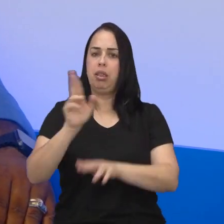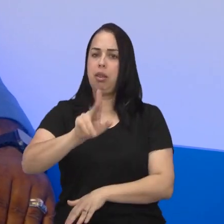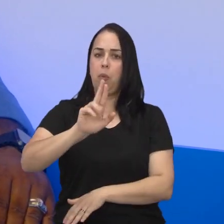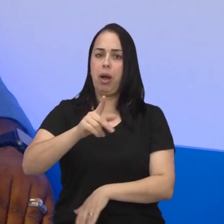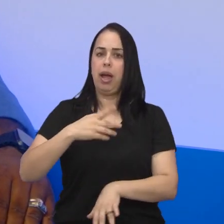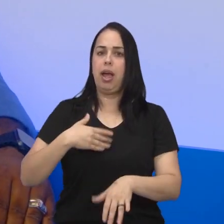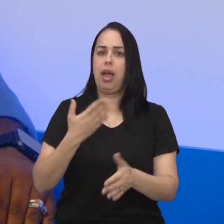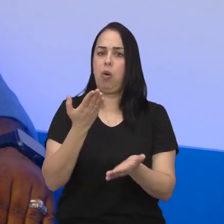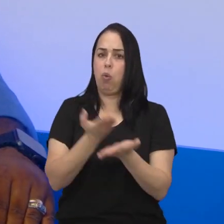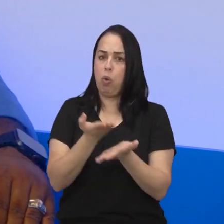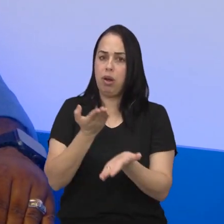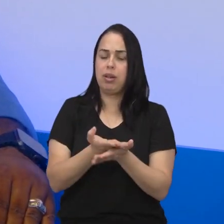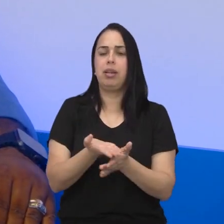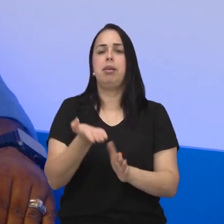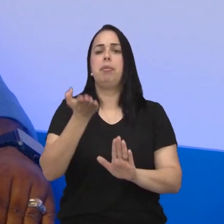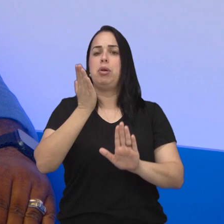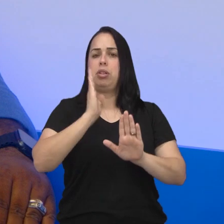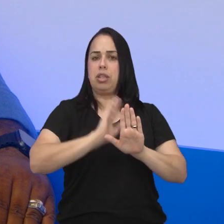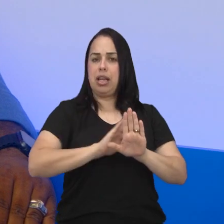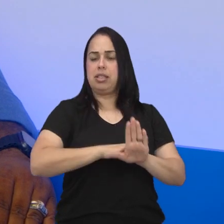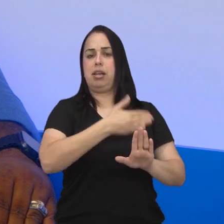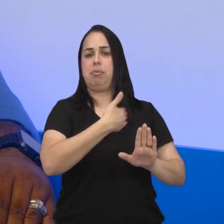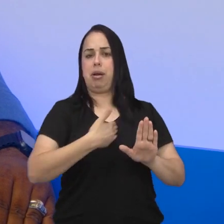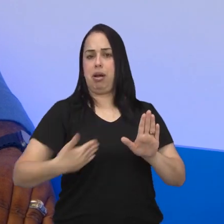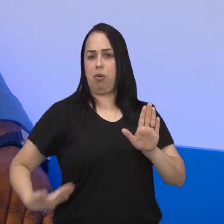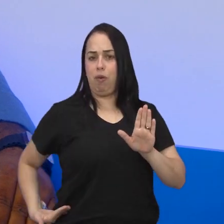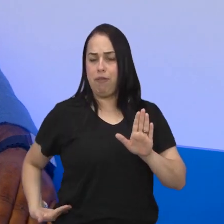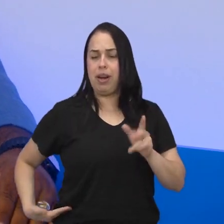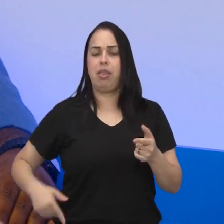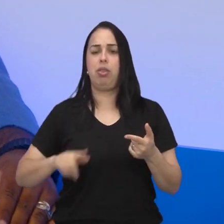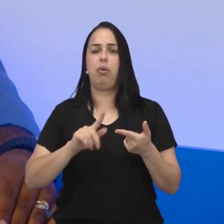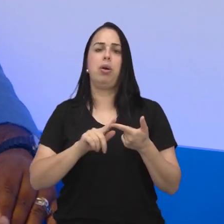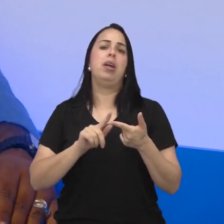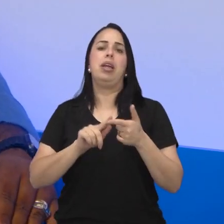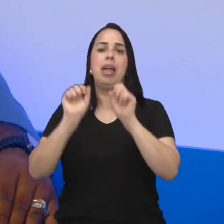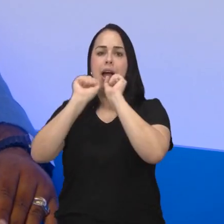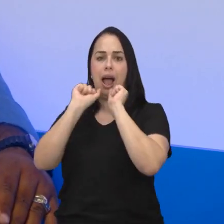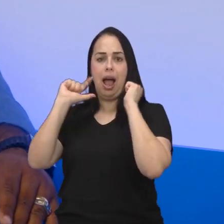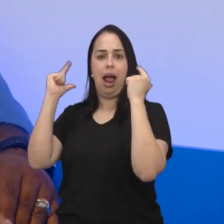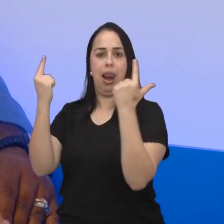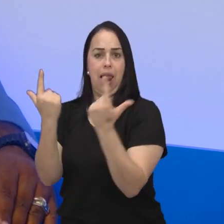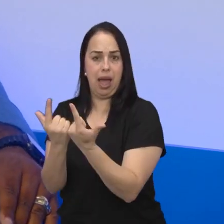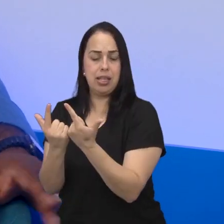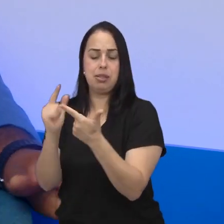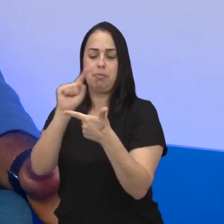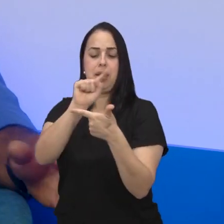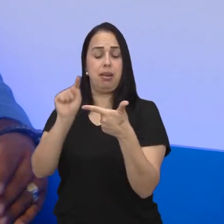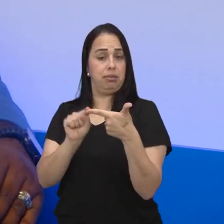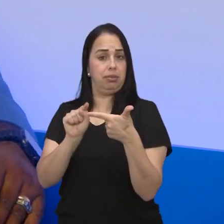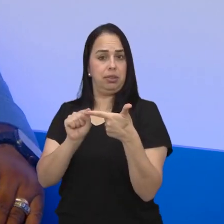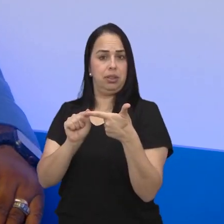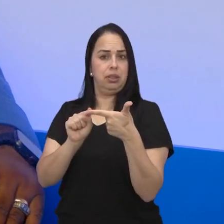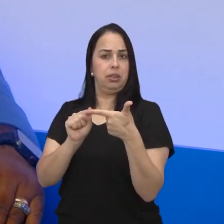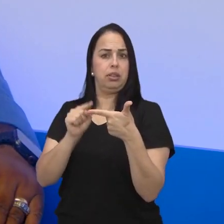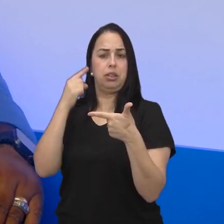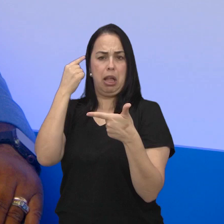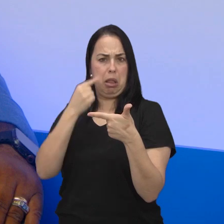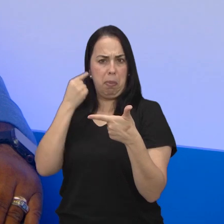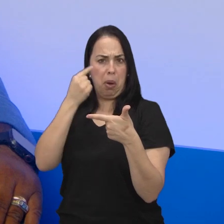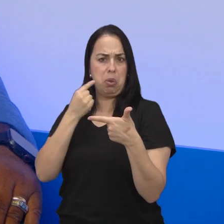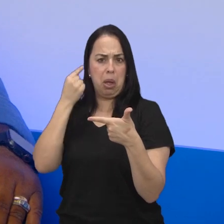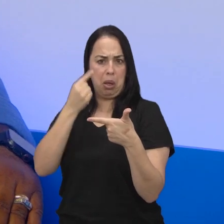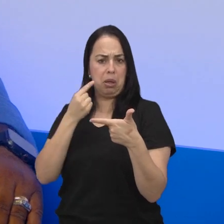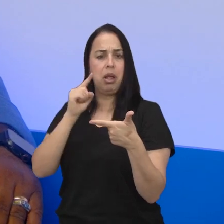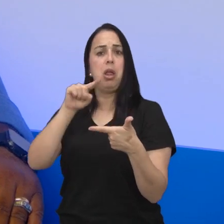não. É um governador, por trás do governador existe uma Alesp, né, que é uma Assembleia Legislativa que tem um monte